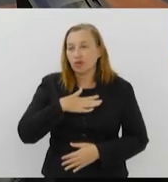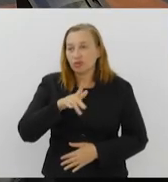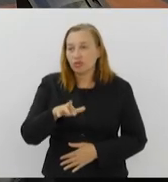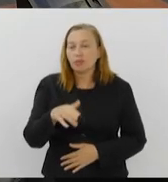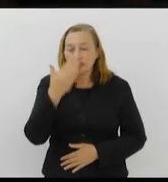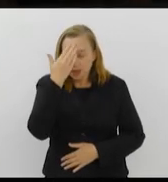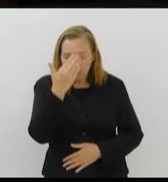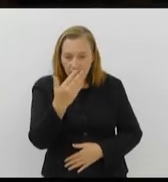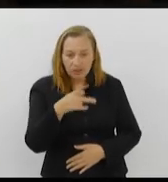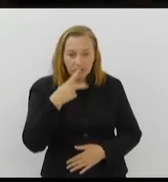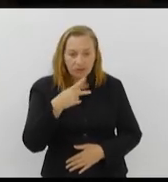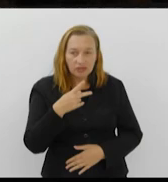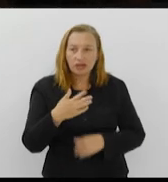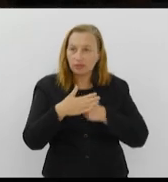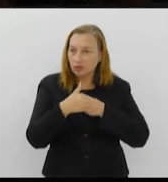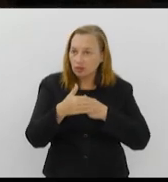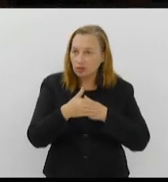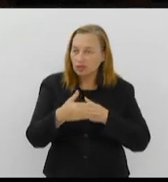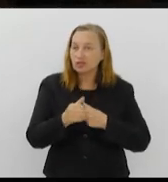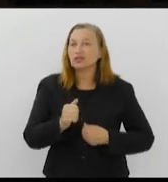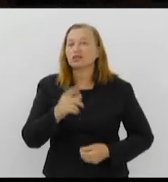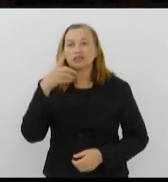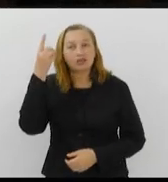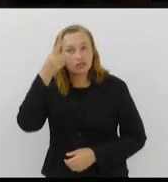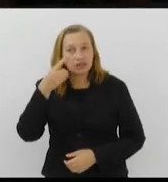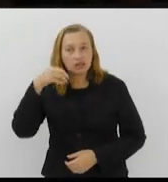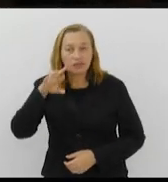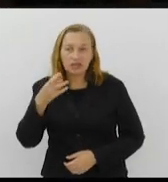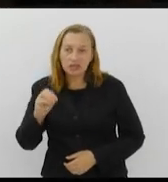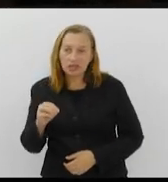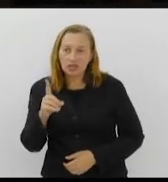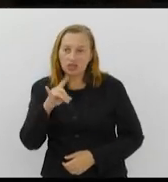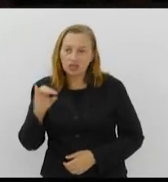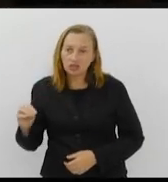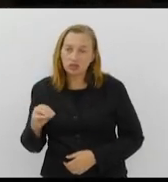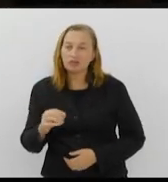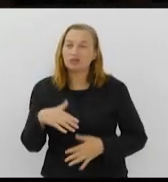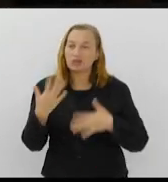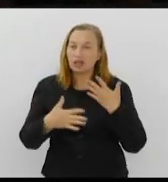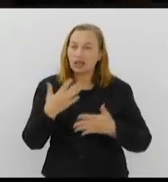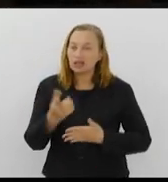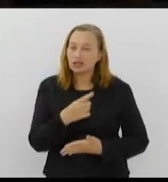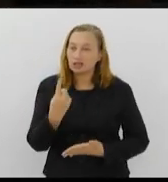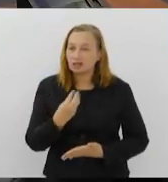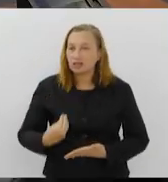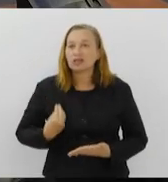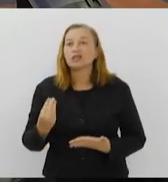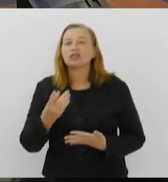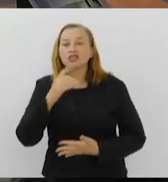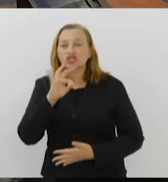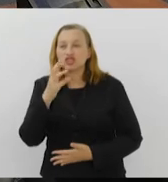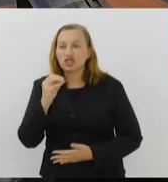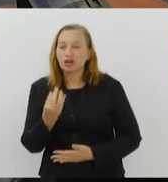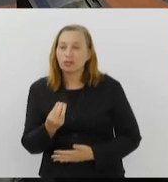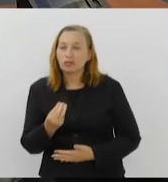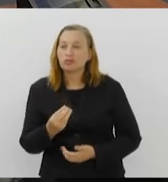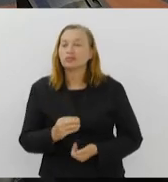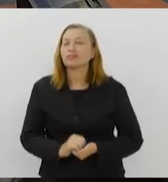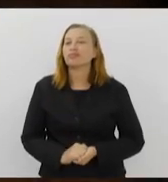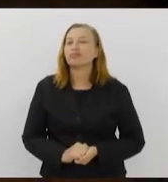pela consideração, pelo carinho, pela parte do deputado Marcelo Dino, que você engrandece esse parlamento. Pois não, deputado Thiago Rangel. A parte,